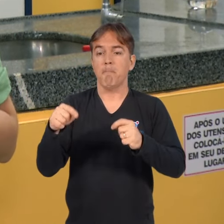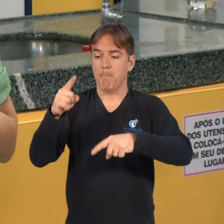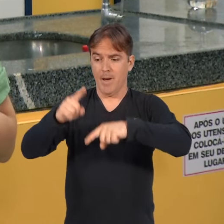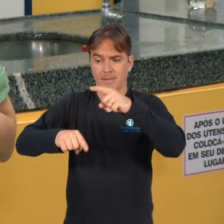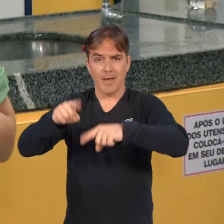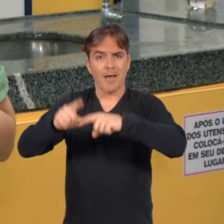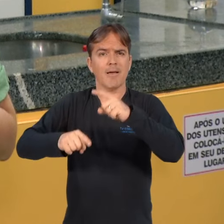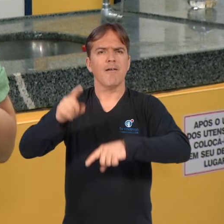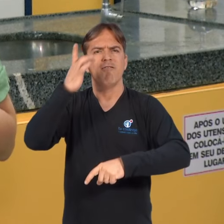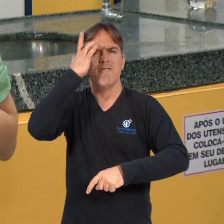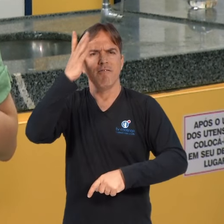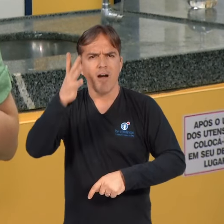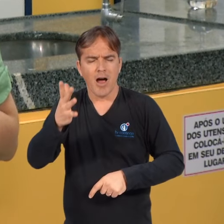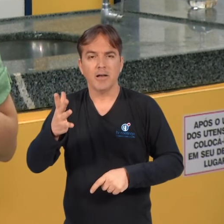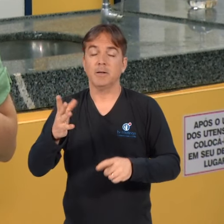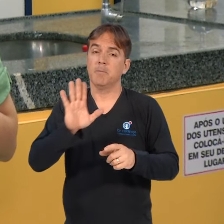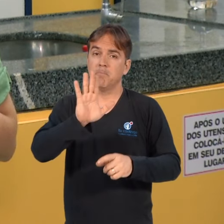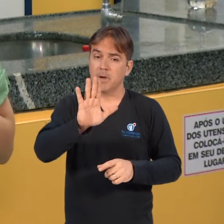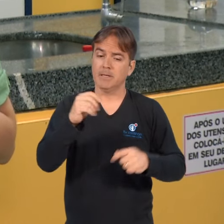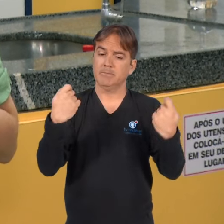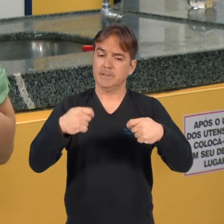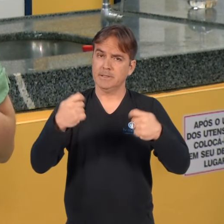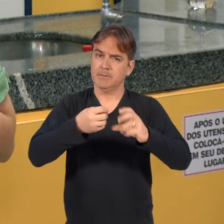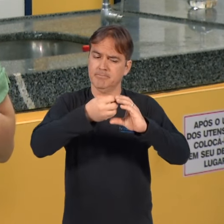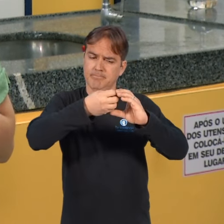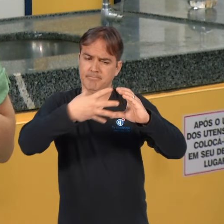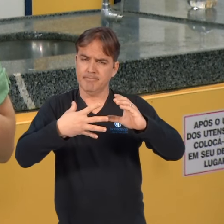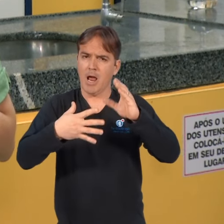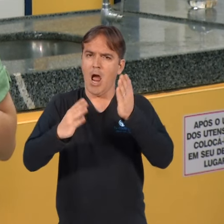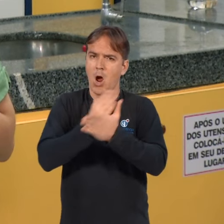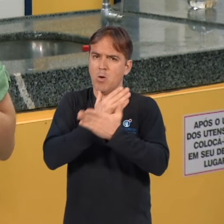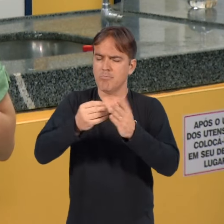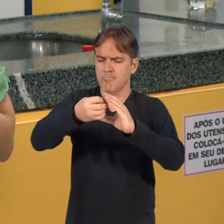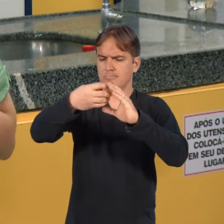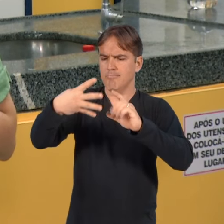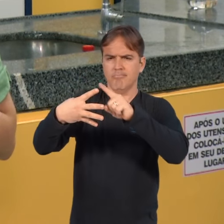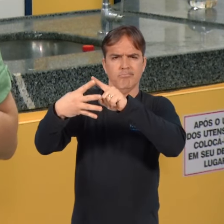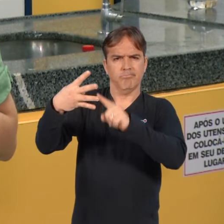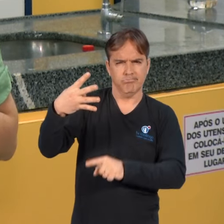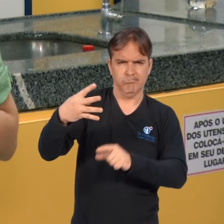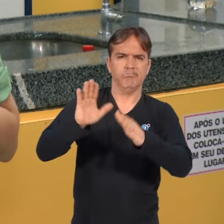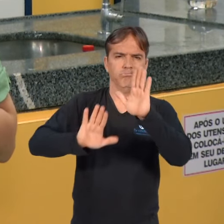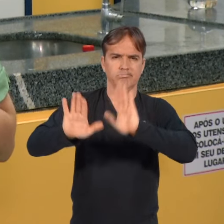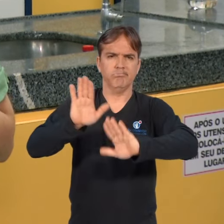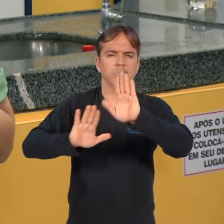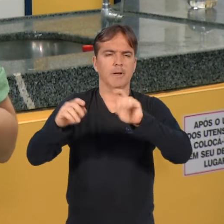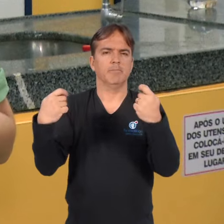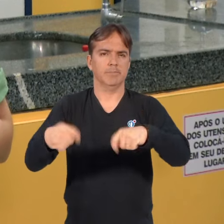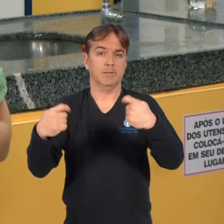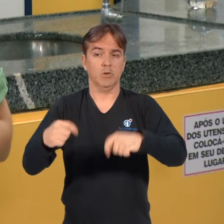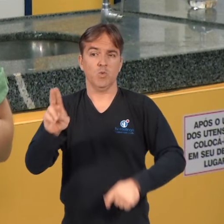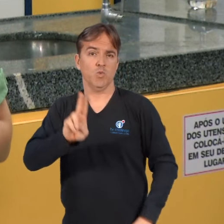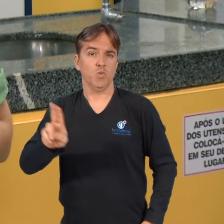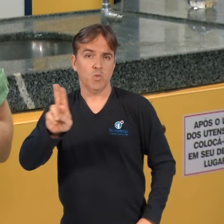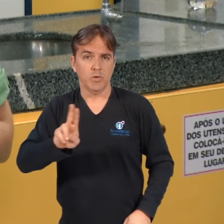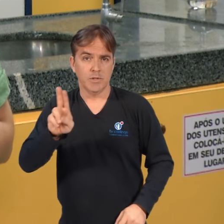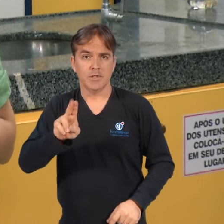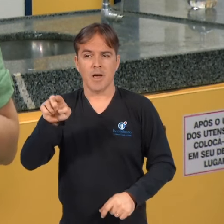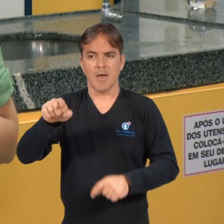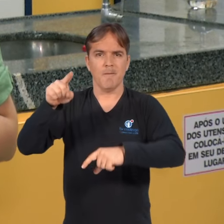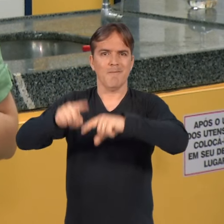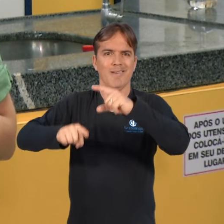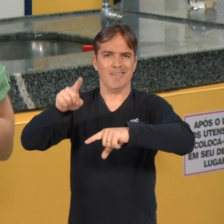mas tem que se levar em consideração algumas coisas, né? Alguns cuidados têm que ser tomados para utilizar